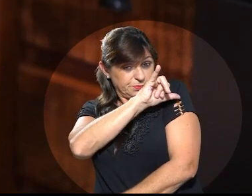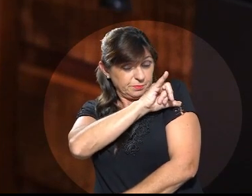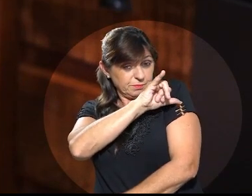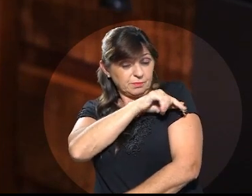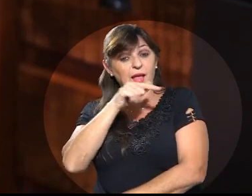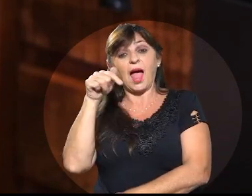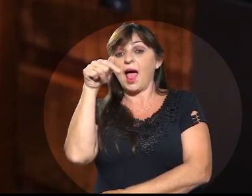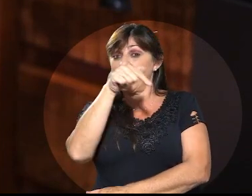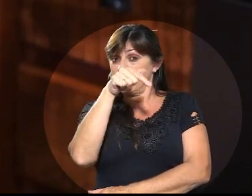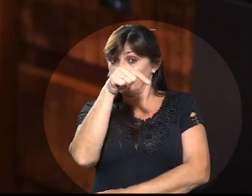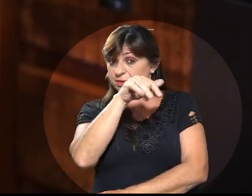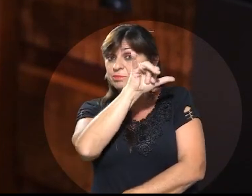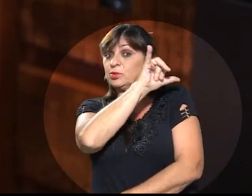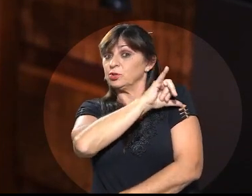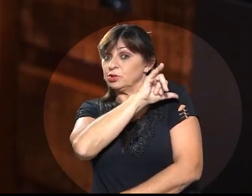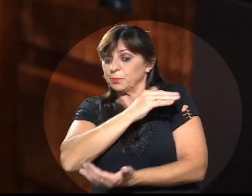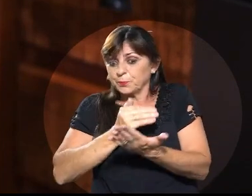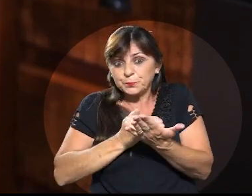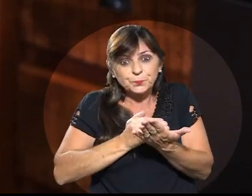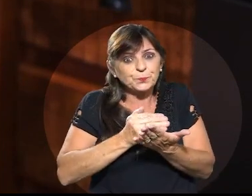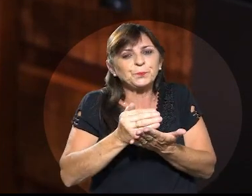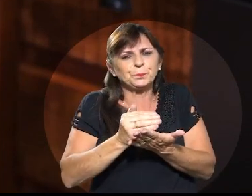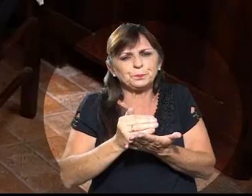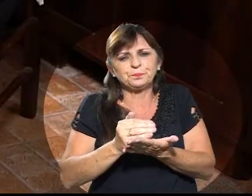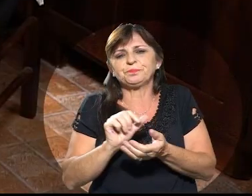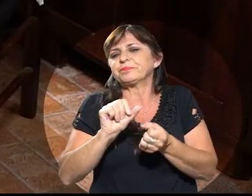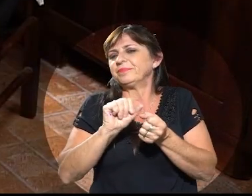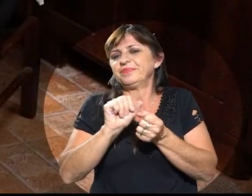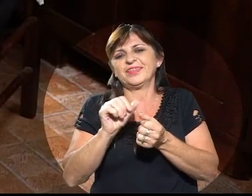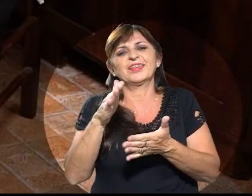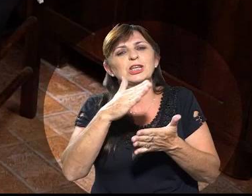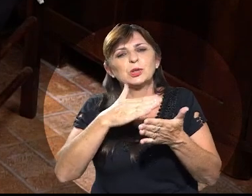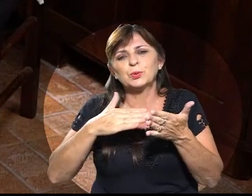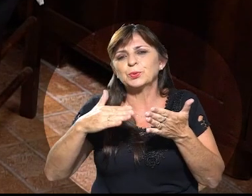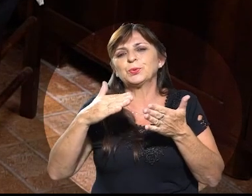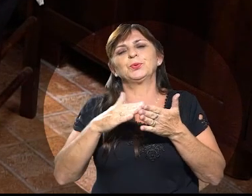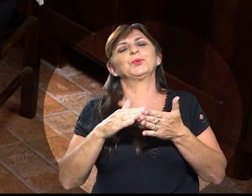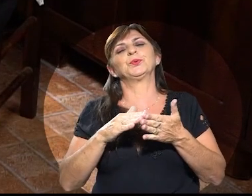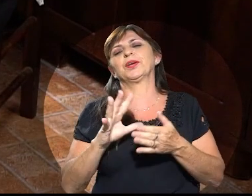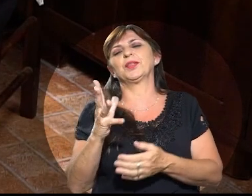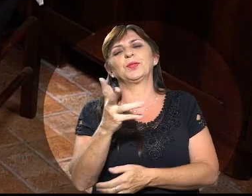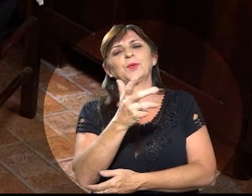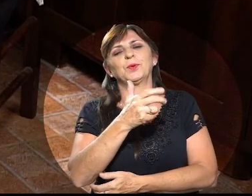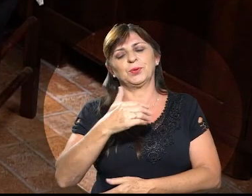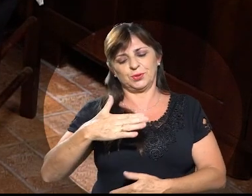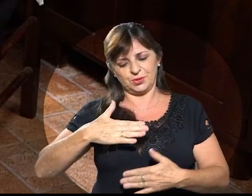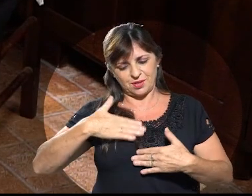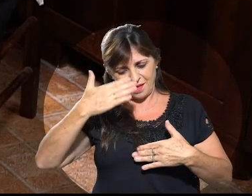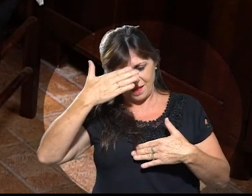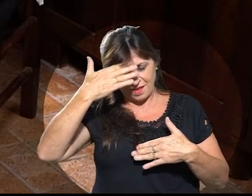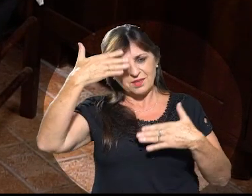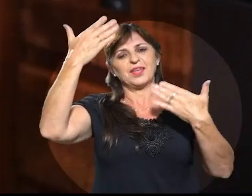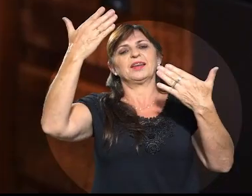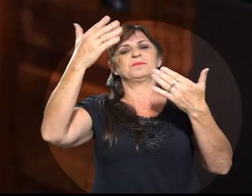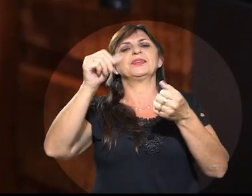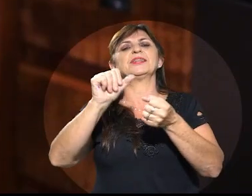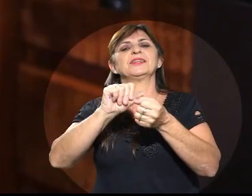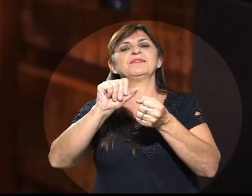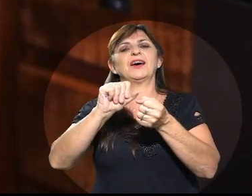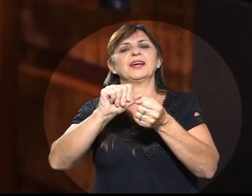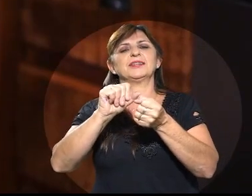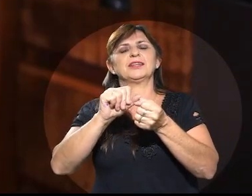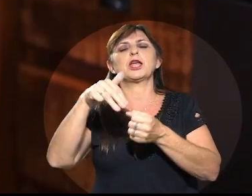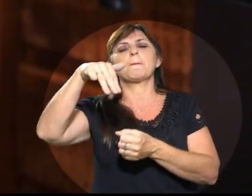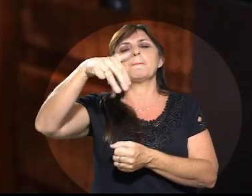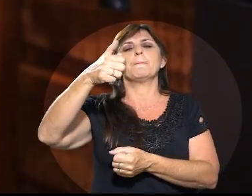que todos os árabes fazem, né? Que é mascatear. Então, o meu pai estava mascateando. O que ele